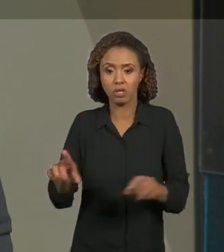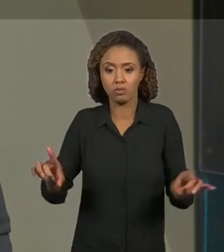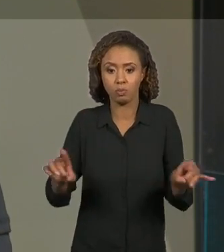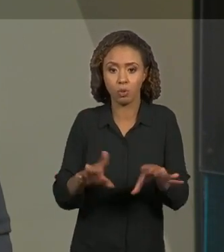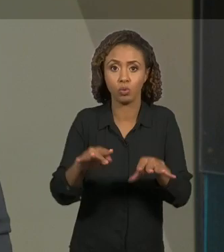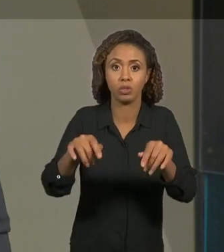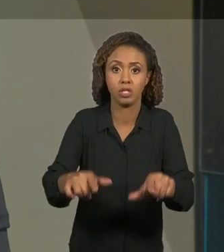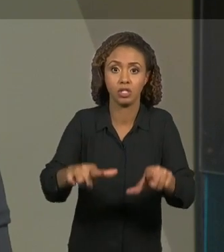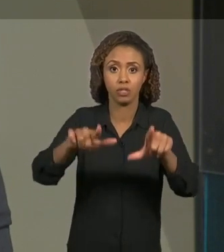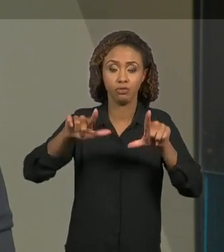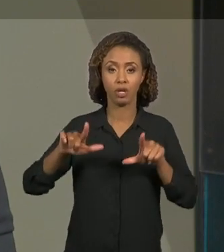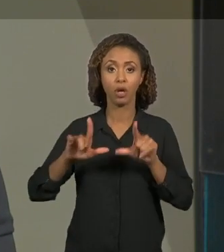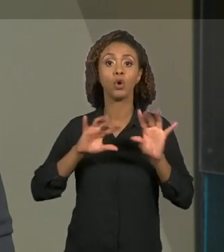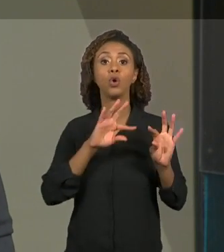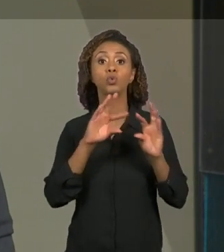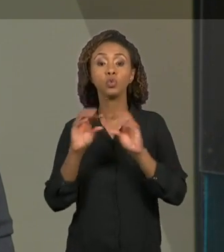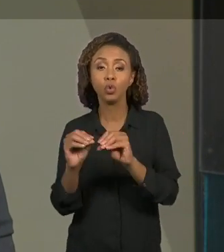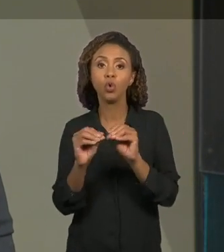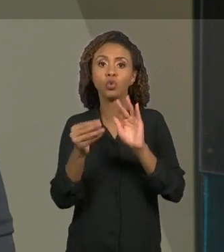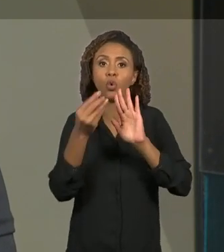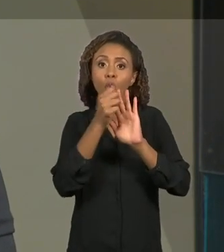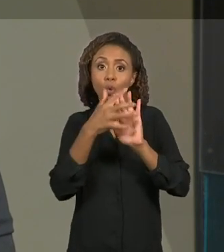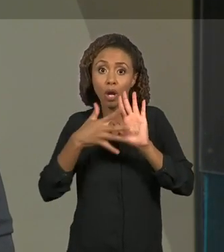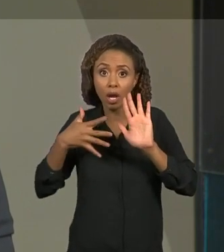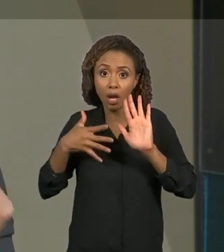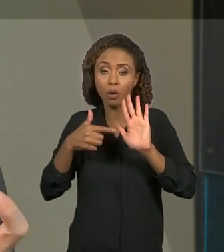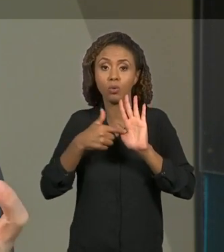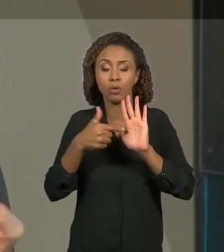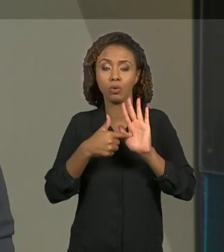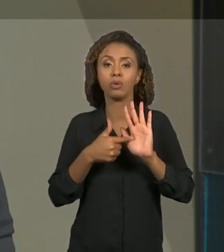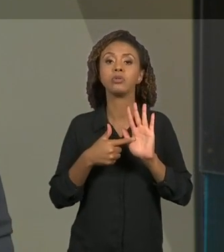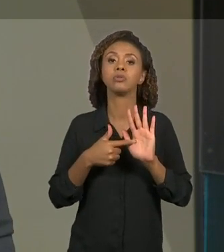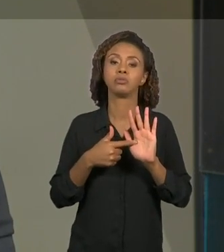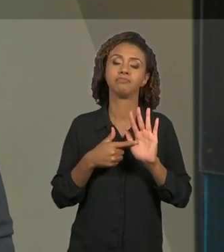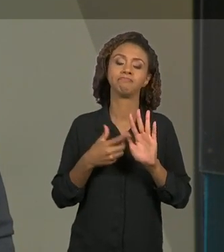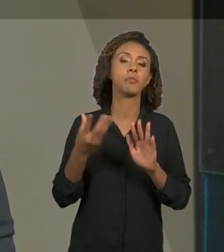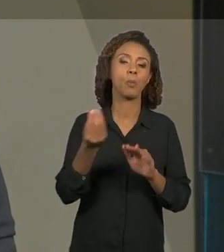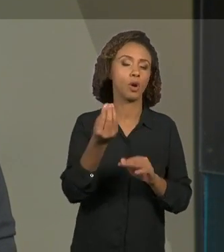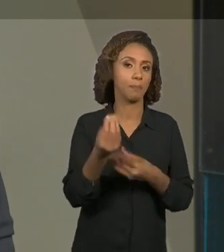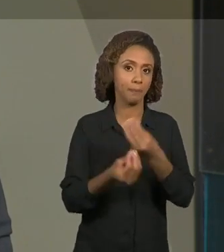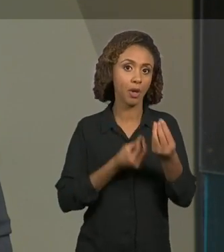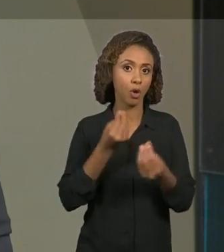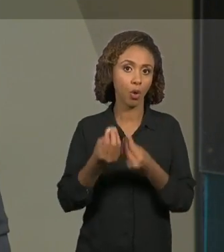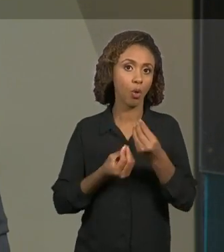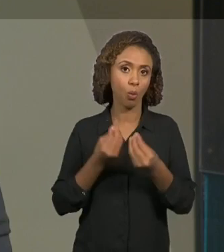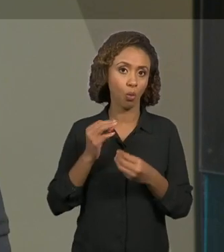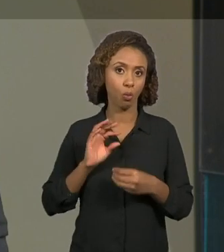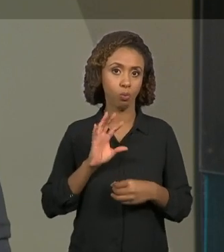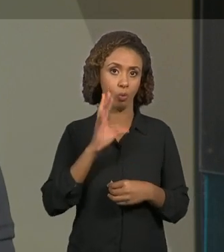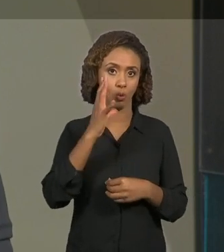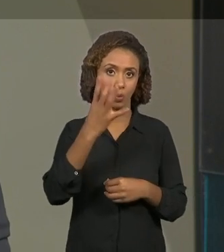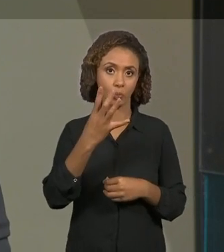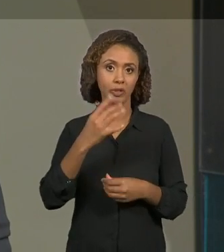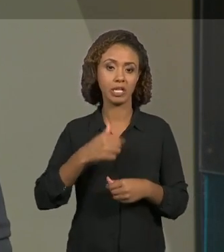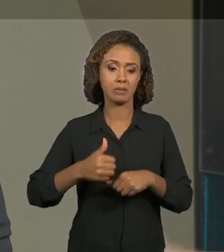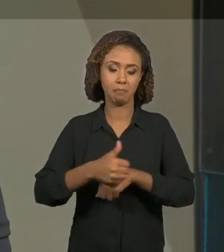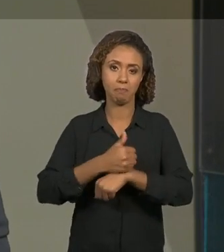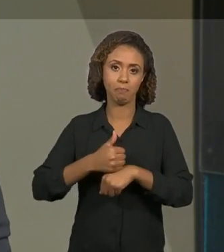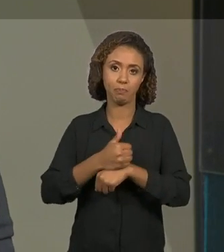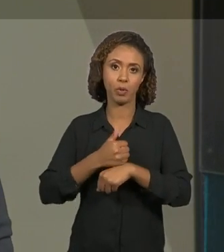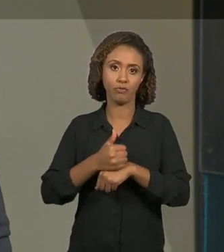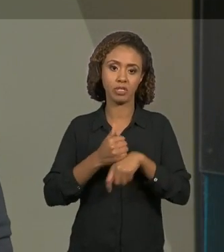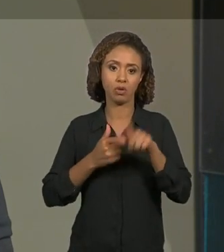grade curricular do curso ser inserida o que como que é feita nessa complementação de atribuição profissional